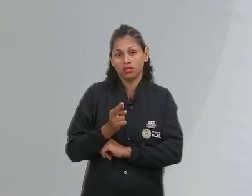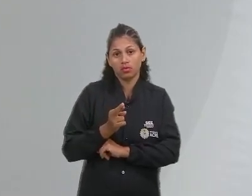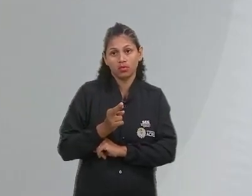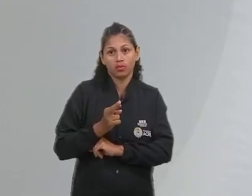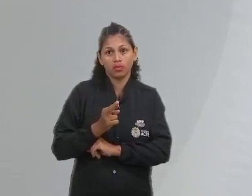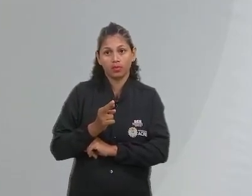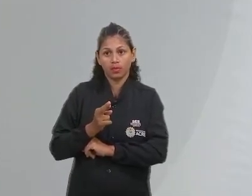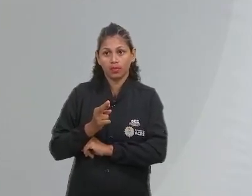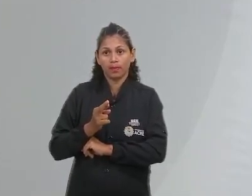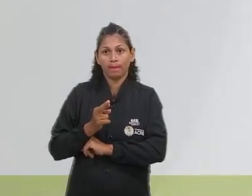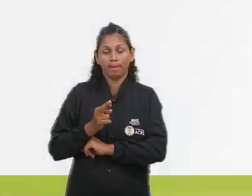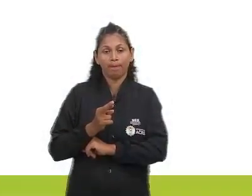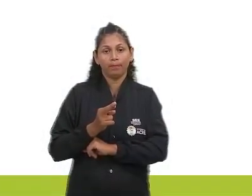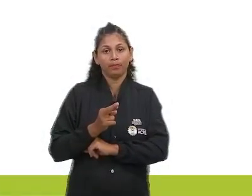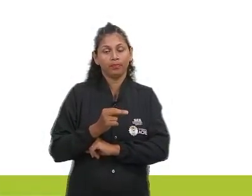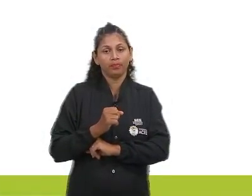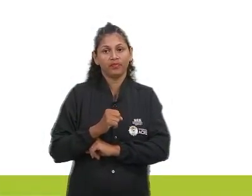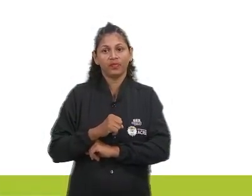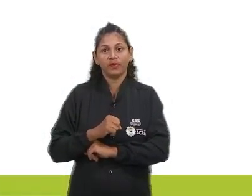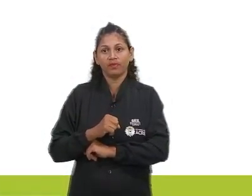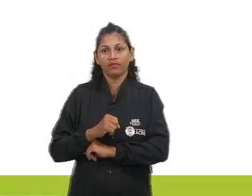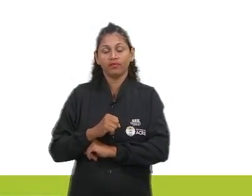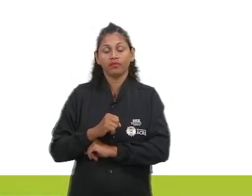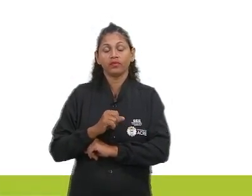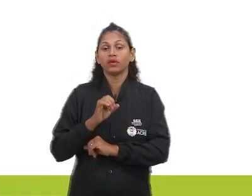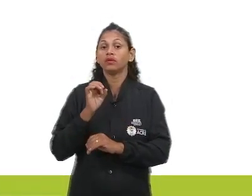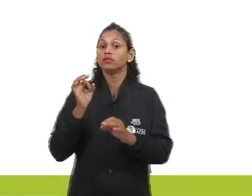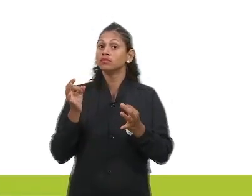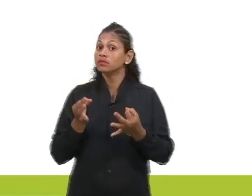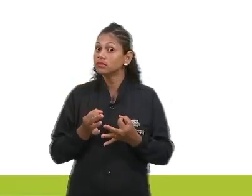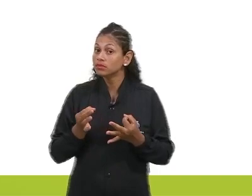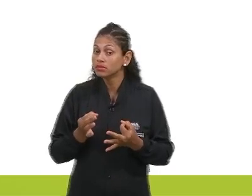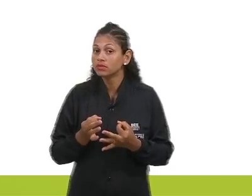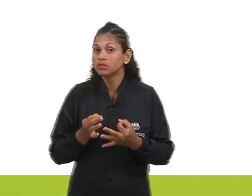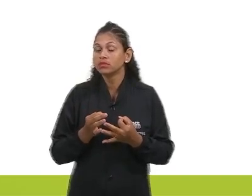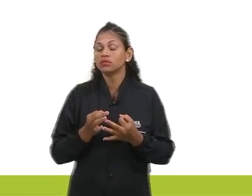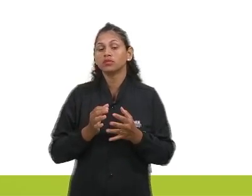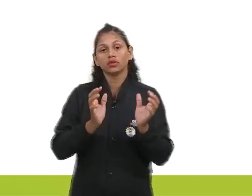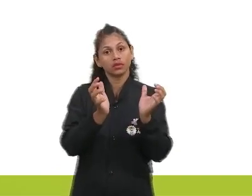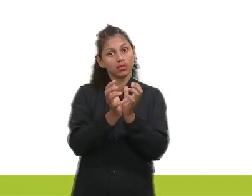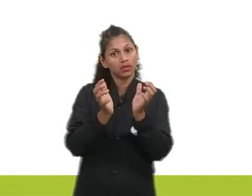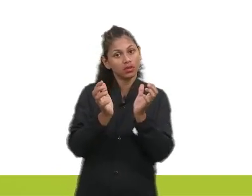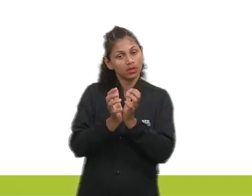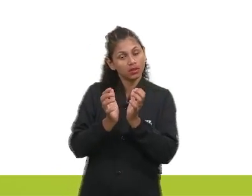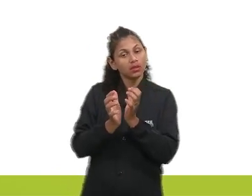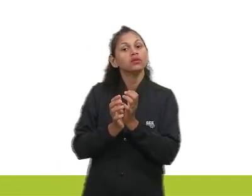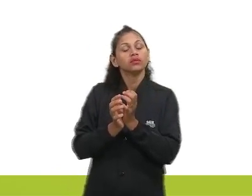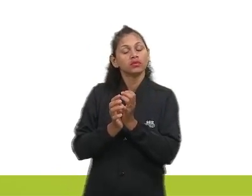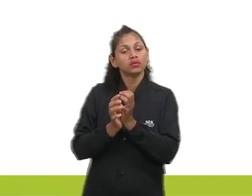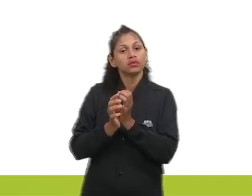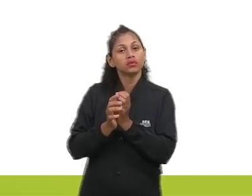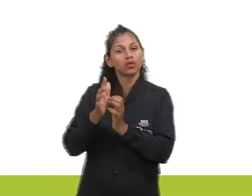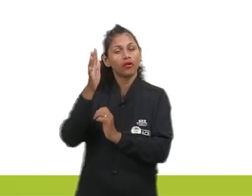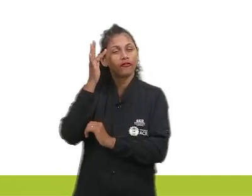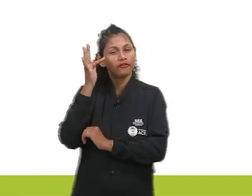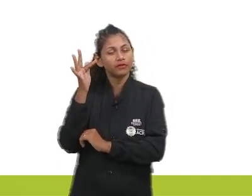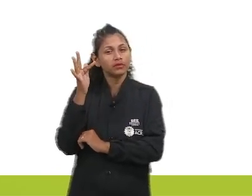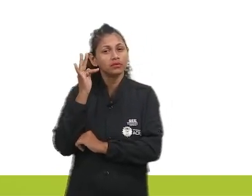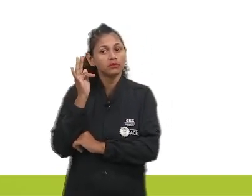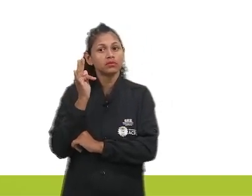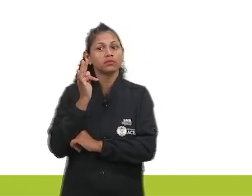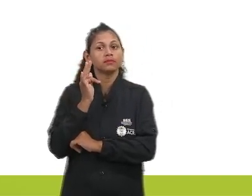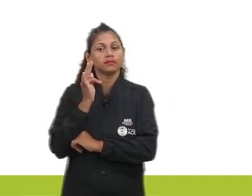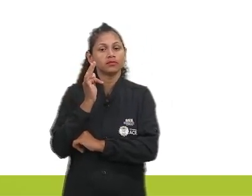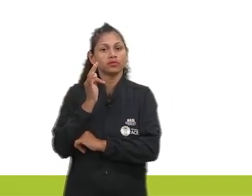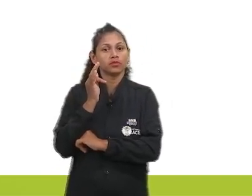racionalismo é justamente uma corrente filosófica que vai se opor ao